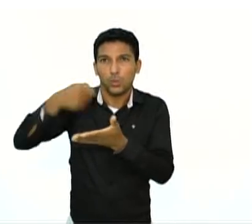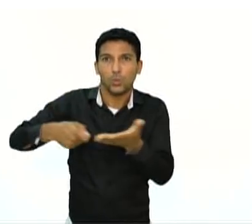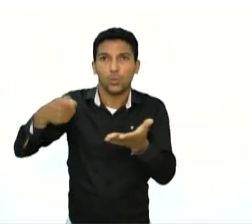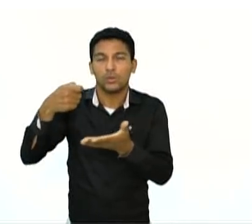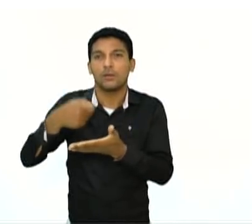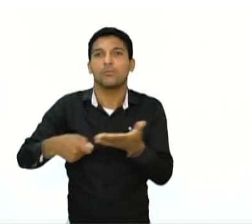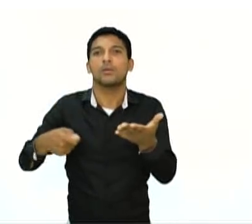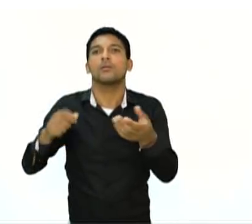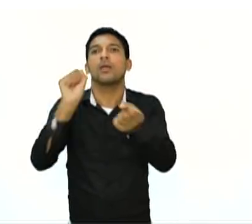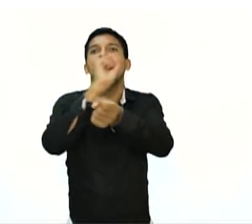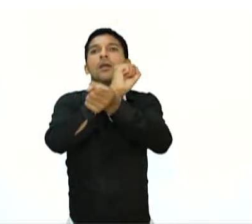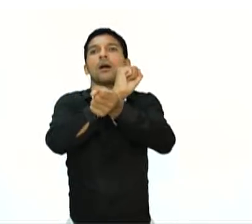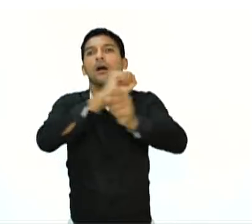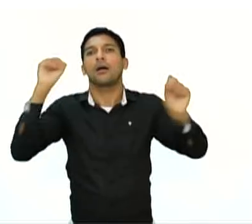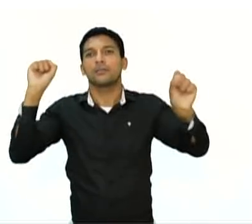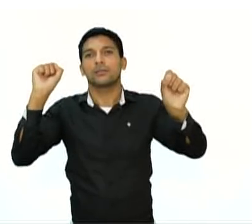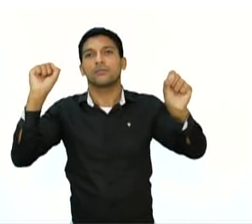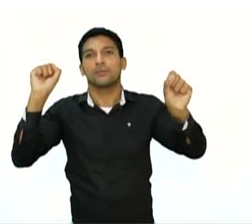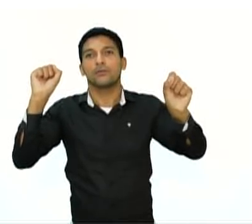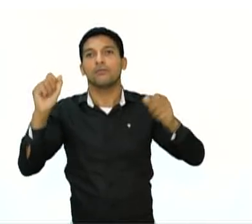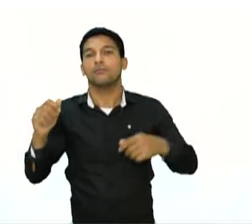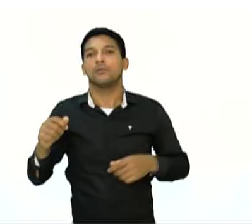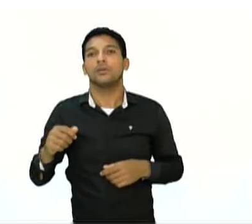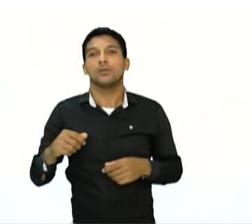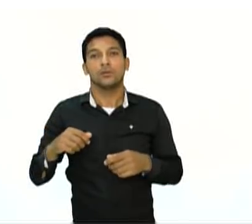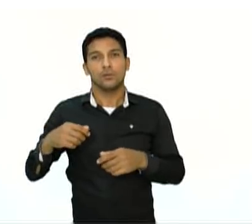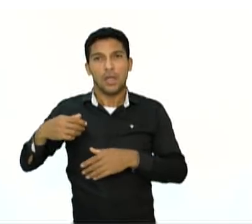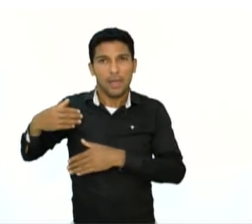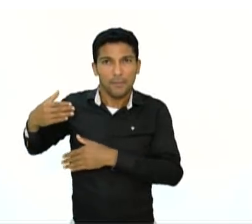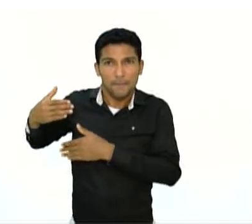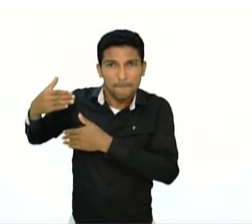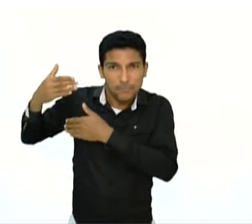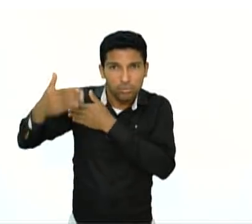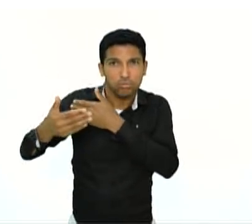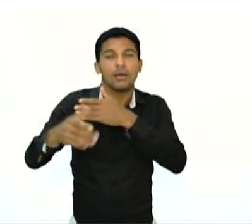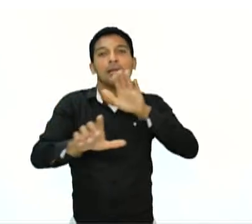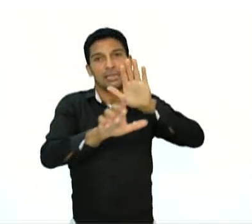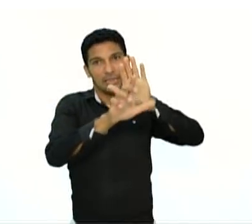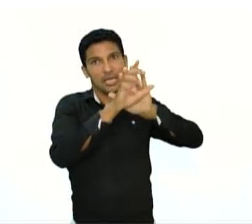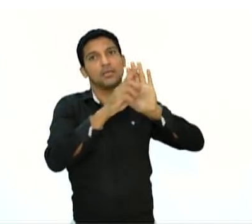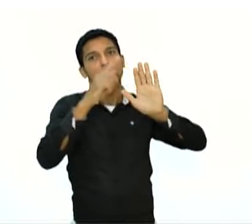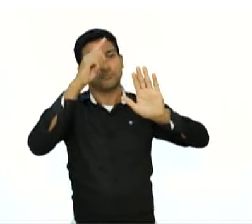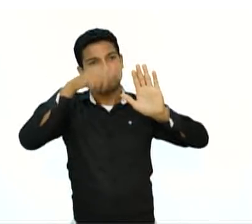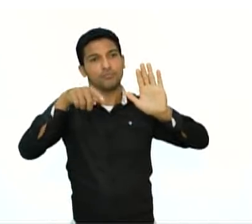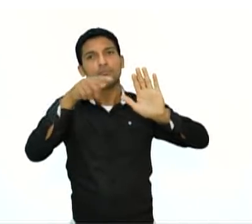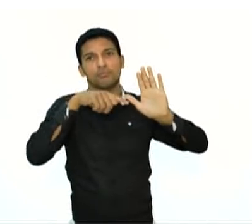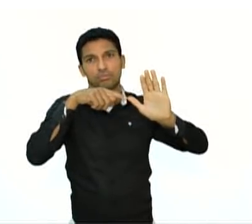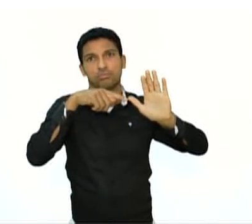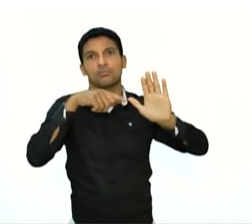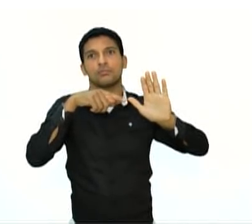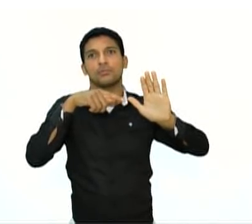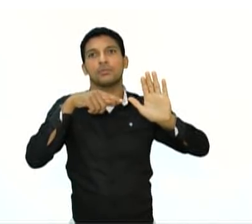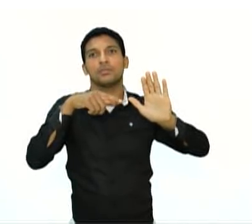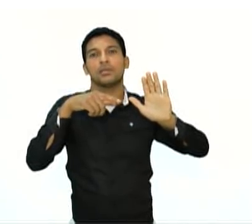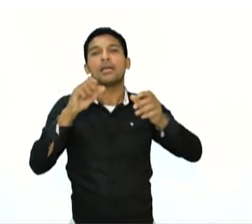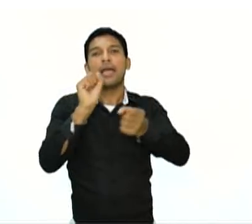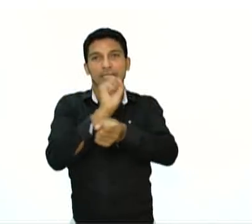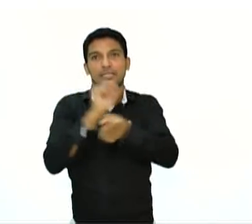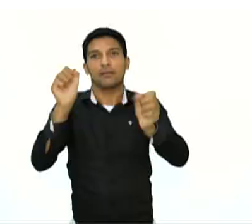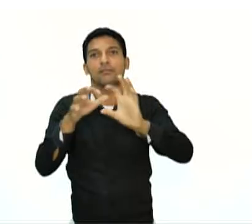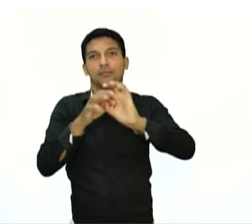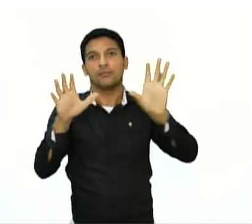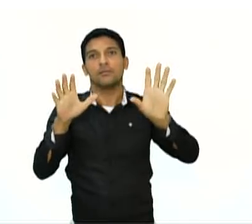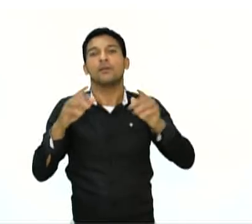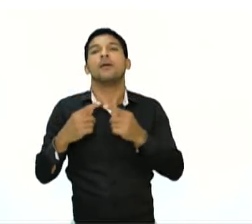Áurea, oficialmente falando, foi extinta a escravidão no Brasil. Mas a gente precisa lembrar